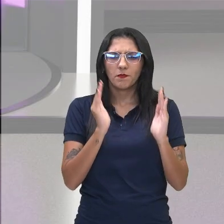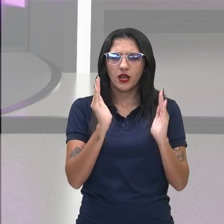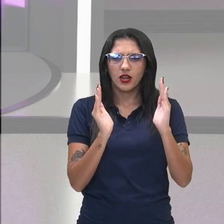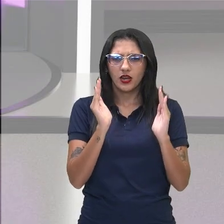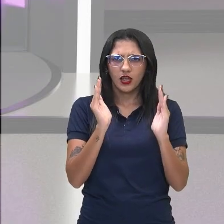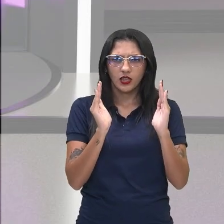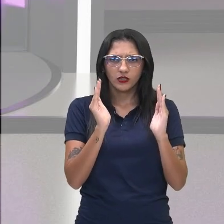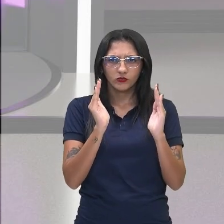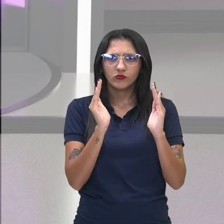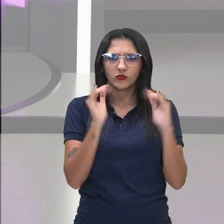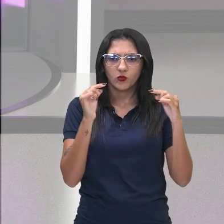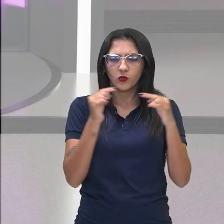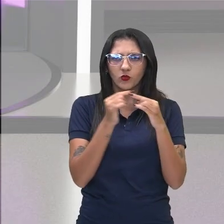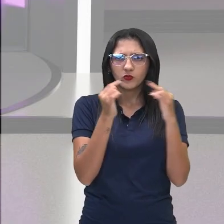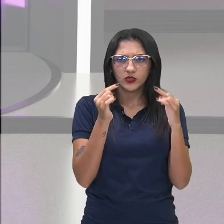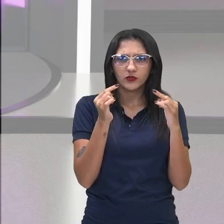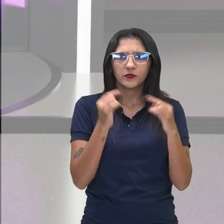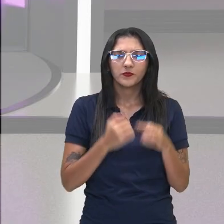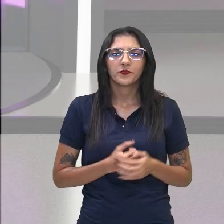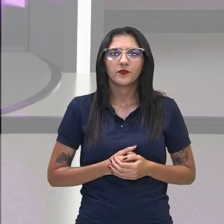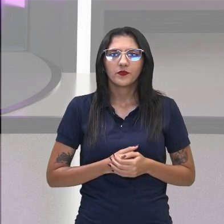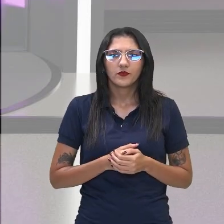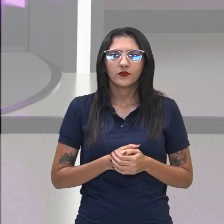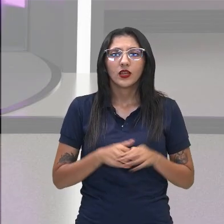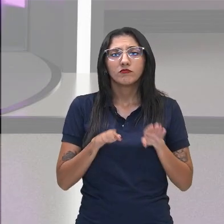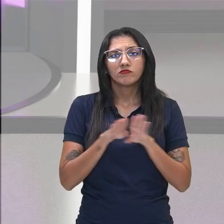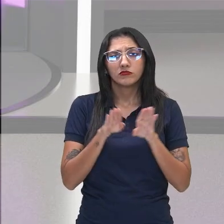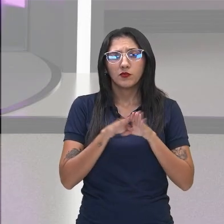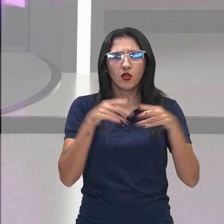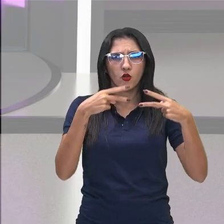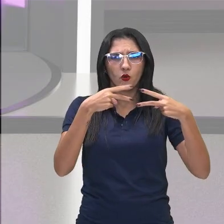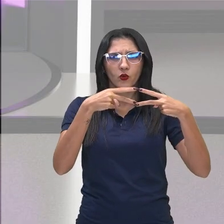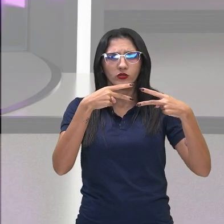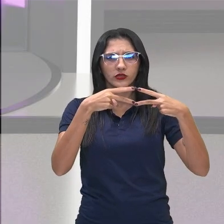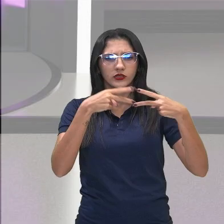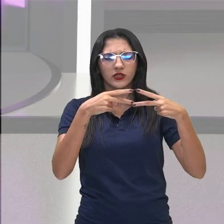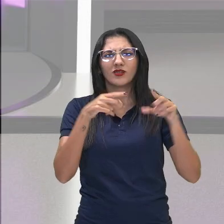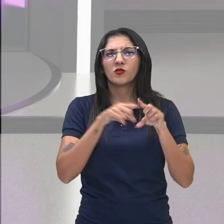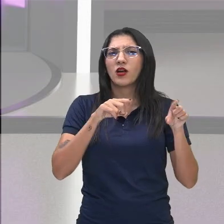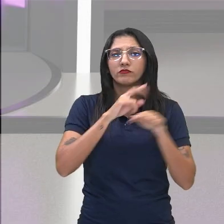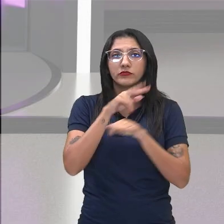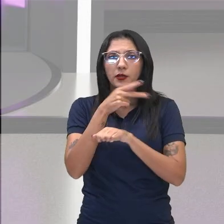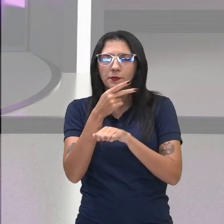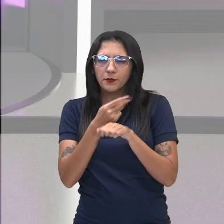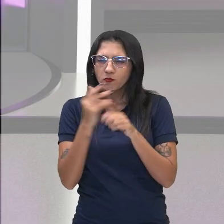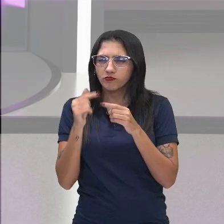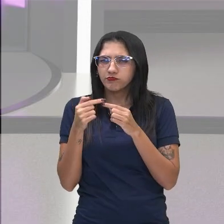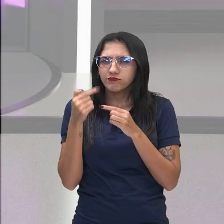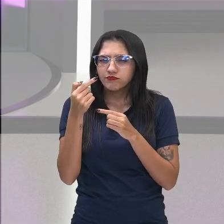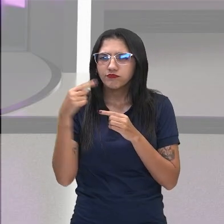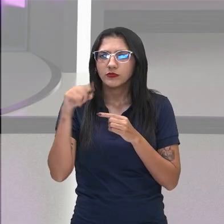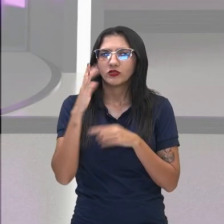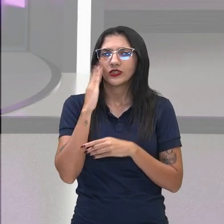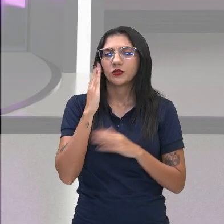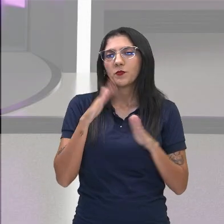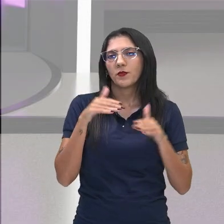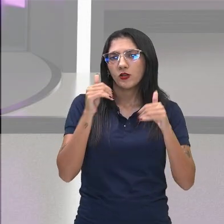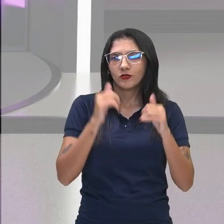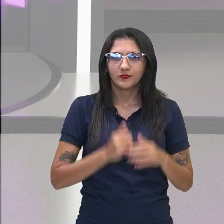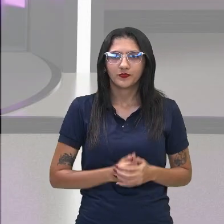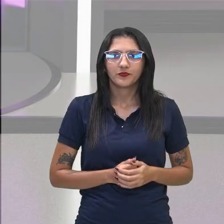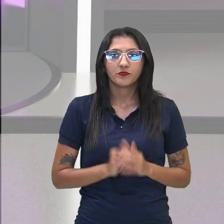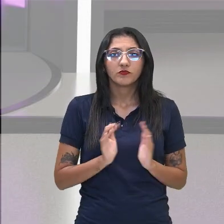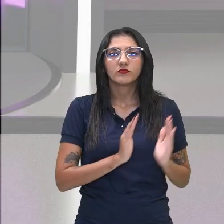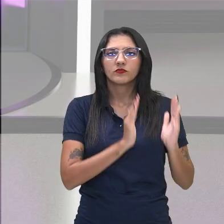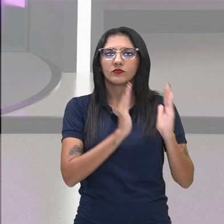né? E aí também pode ser classificado como losango, mas isso a gente vai se aprofundar um pouco mais lá adiante. Também nós temos aqui